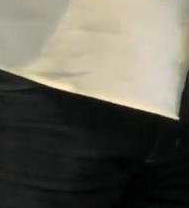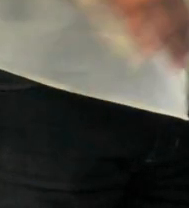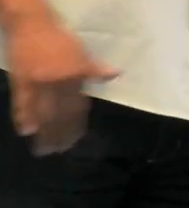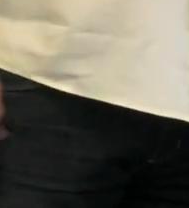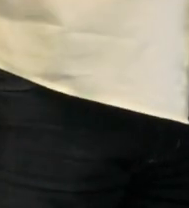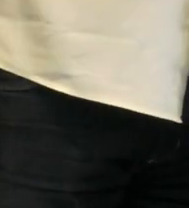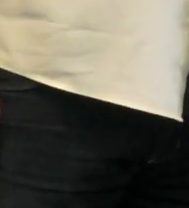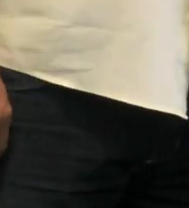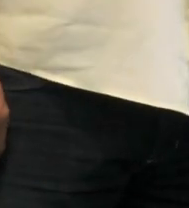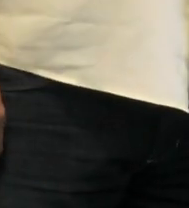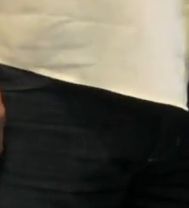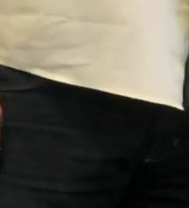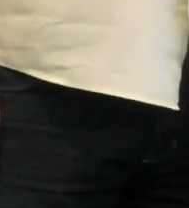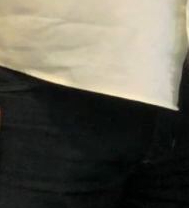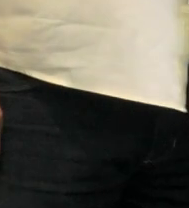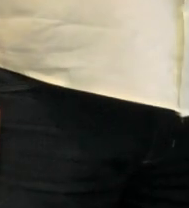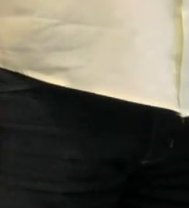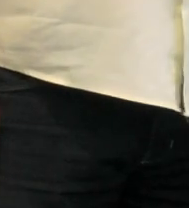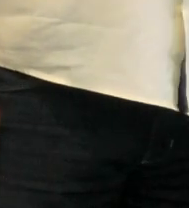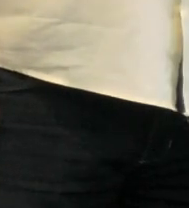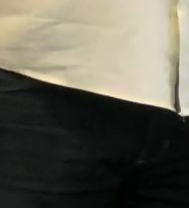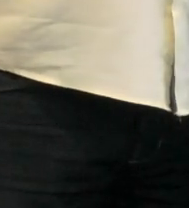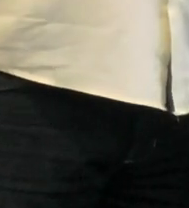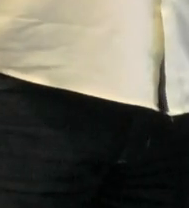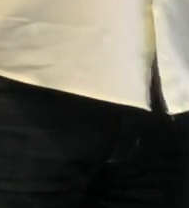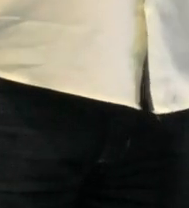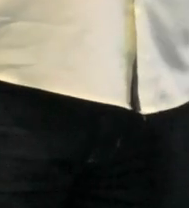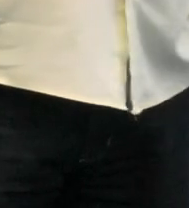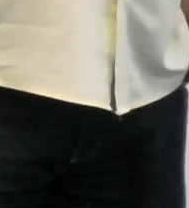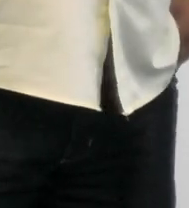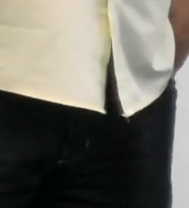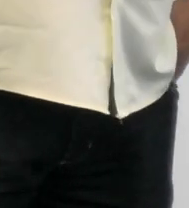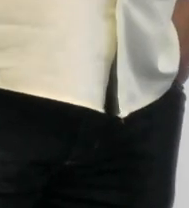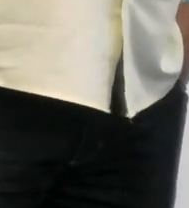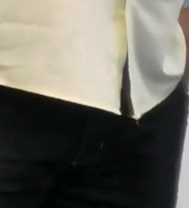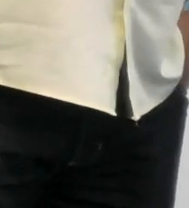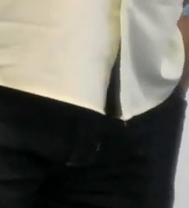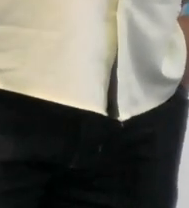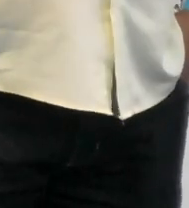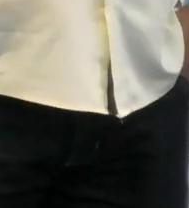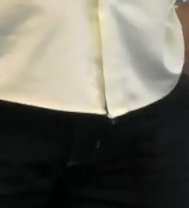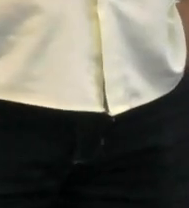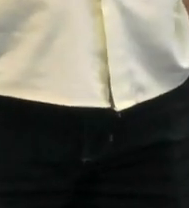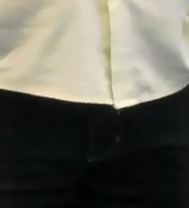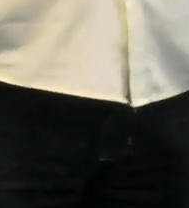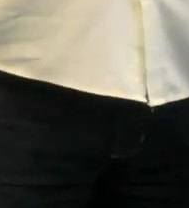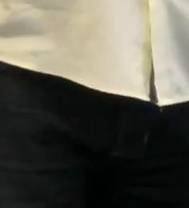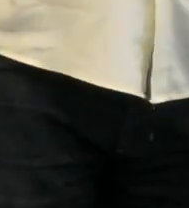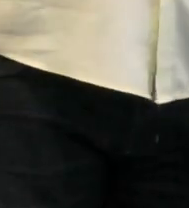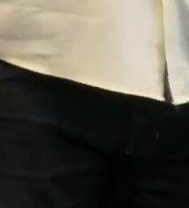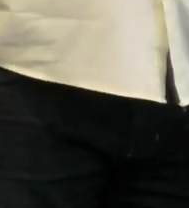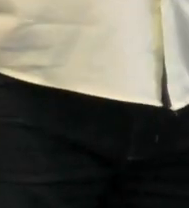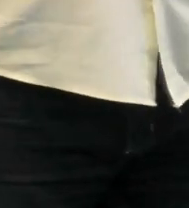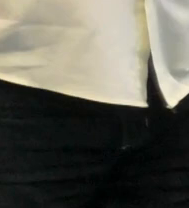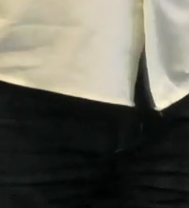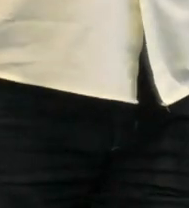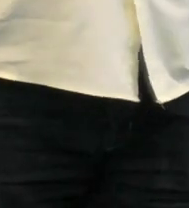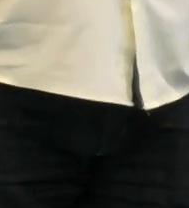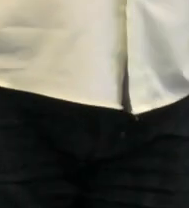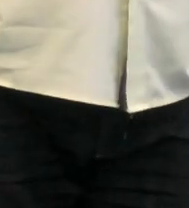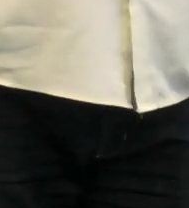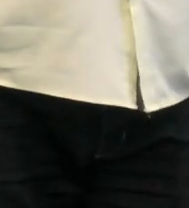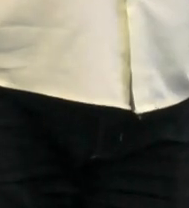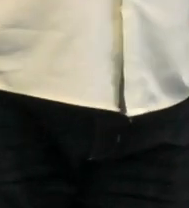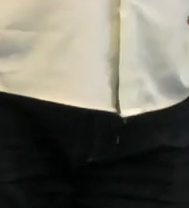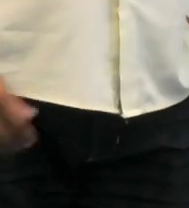porquê chama Mateus Moura está lá no interior da Bahia eu sou baiana para quem nem perceberam né o sotaque bem diferente mas eu sou do interior